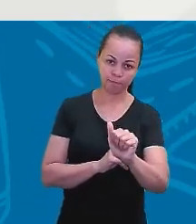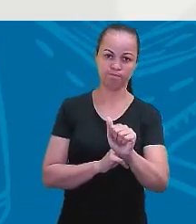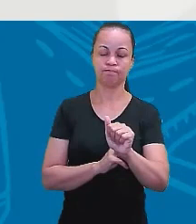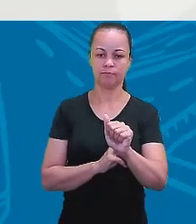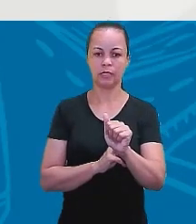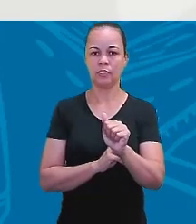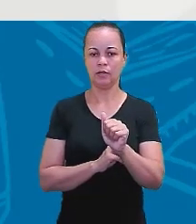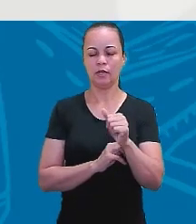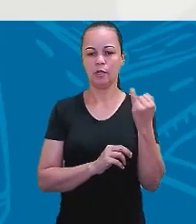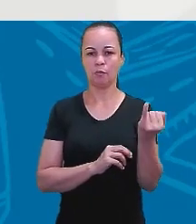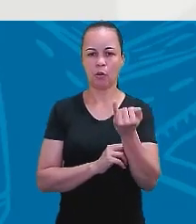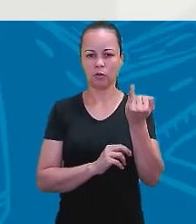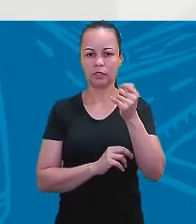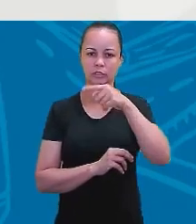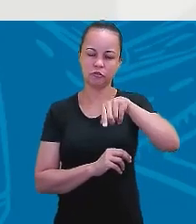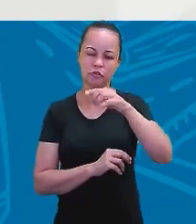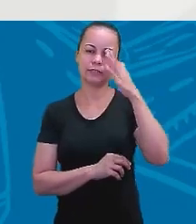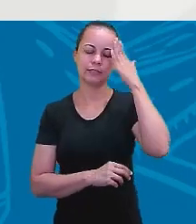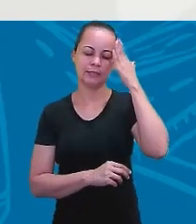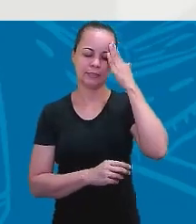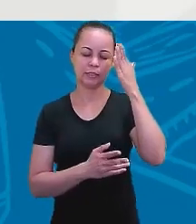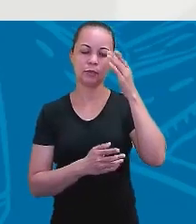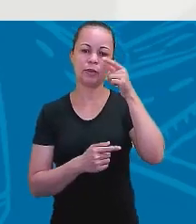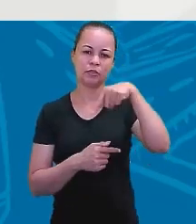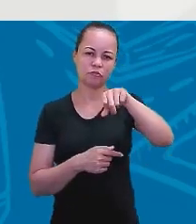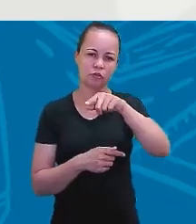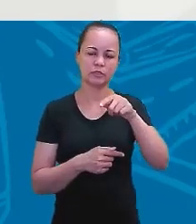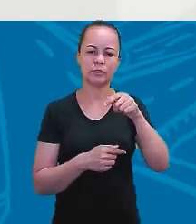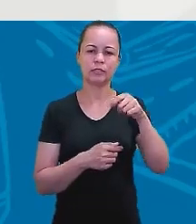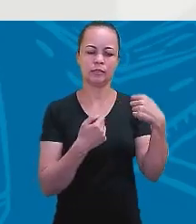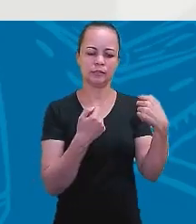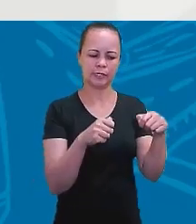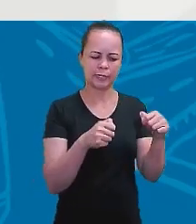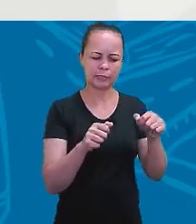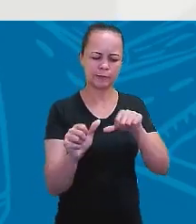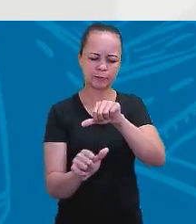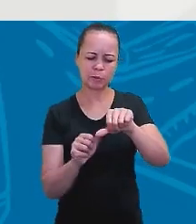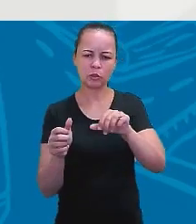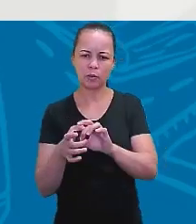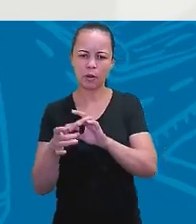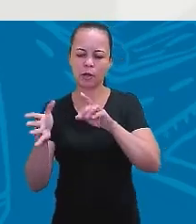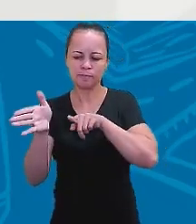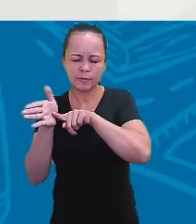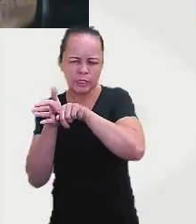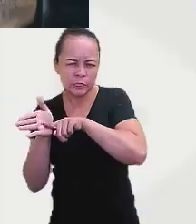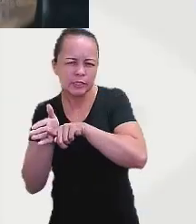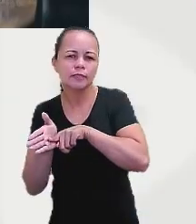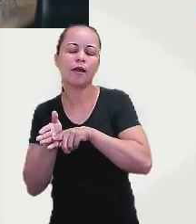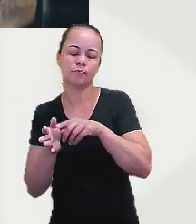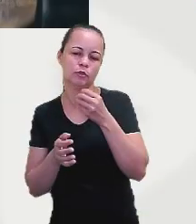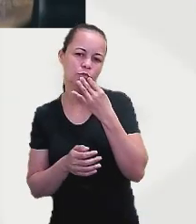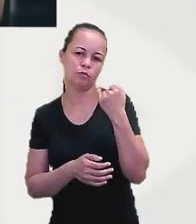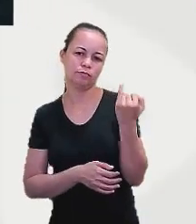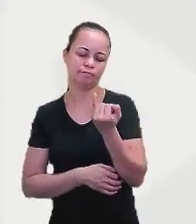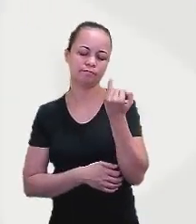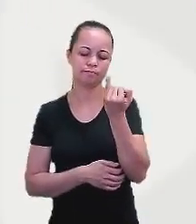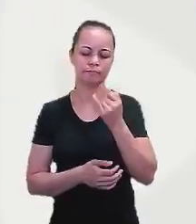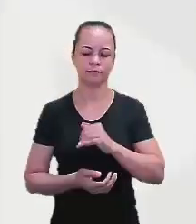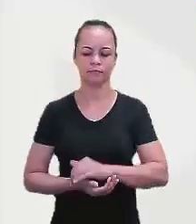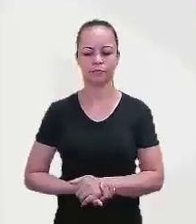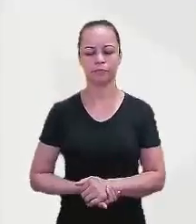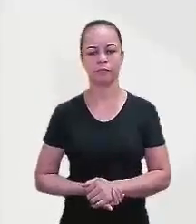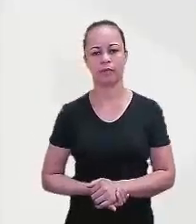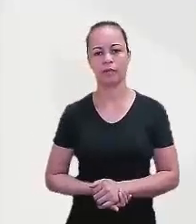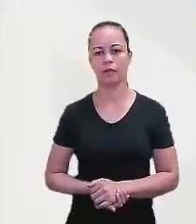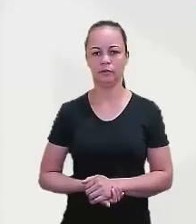gente, é um ambiente de gerar essa inquietação, para você sair do reino da necessidade para o reino da liberdade. Dito isso, já vou pedir para a produção abrir a